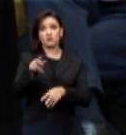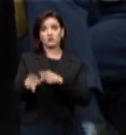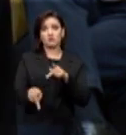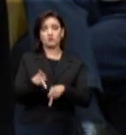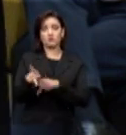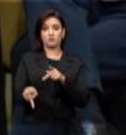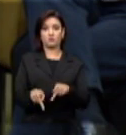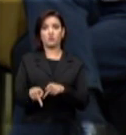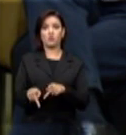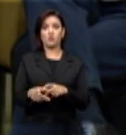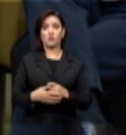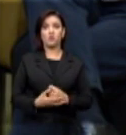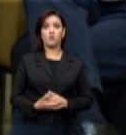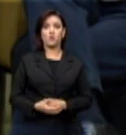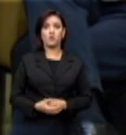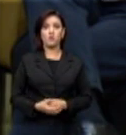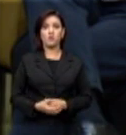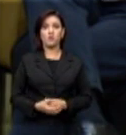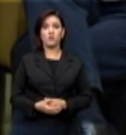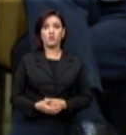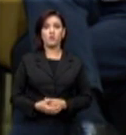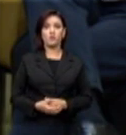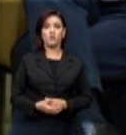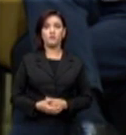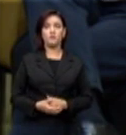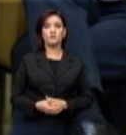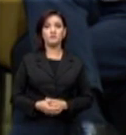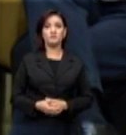respaldado em critérios técnicos.